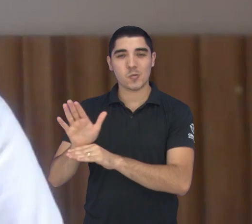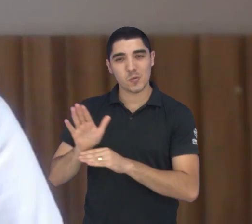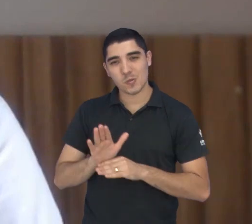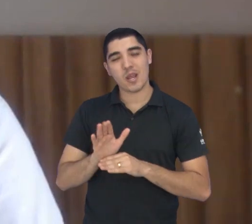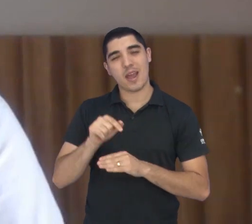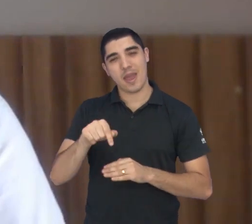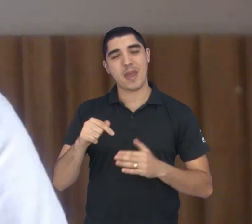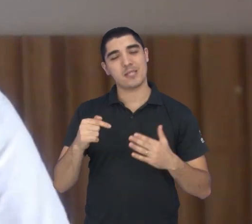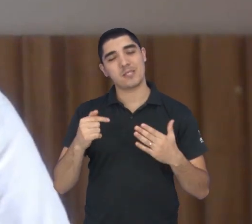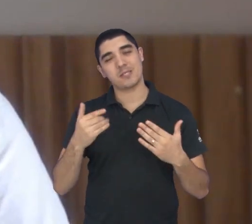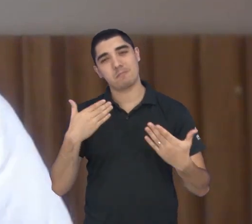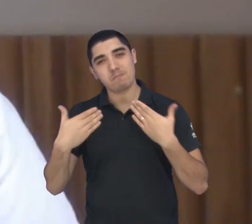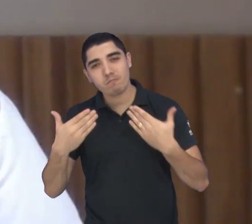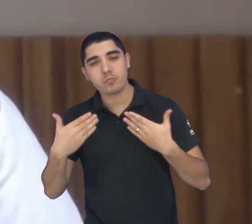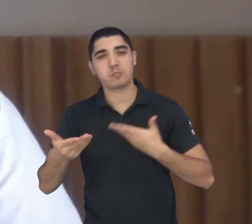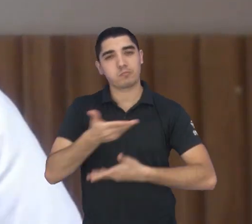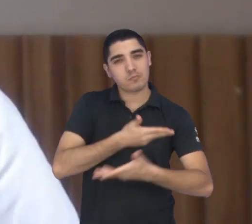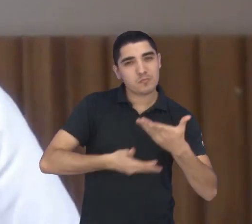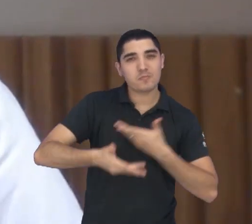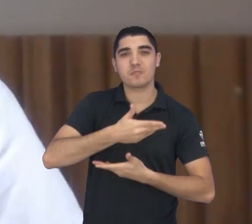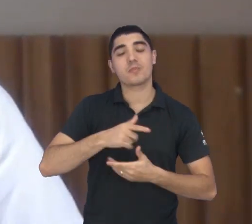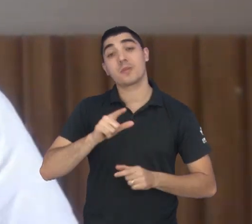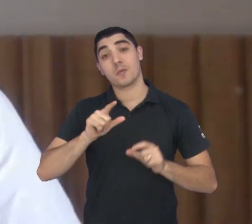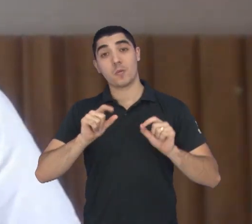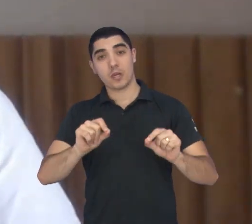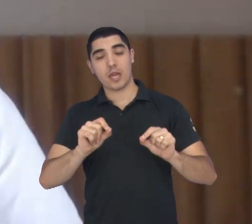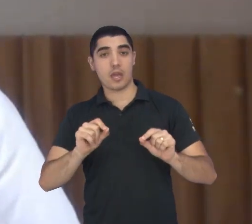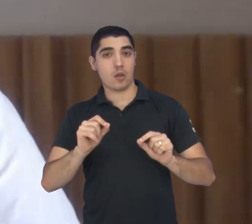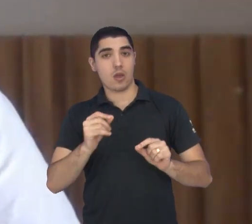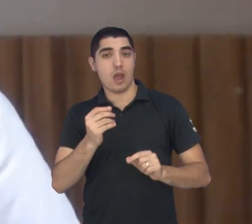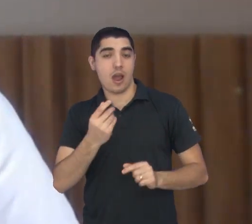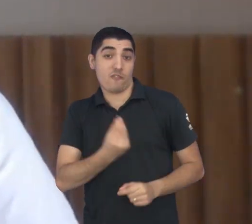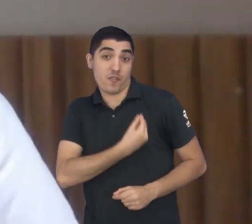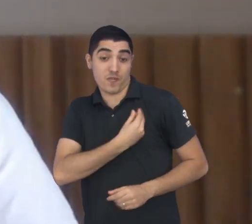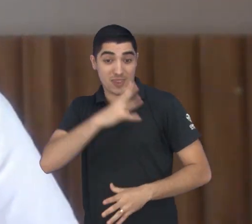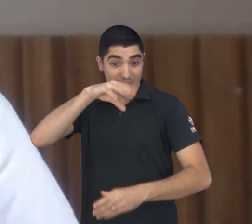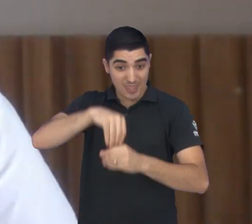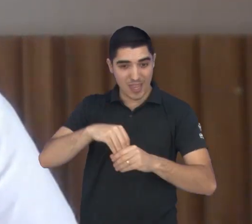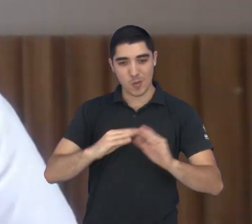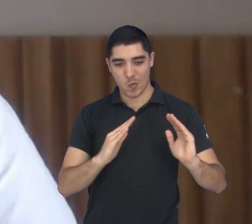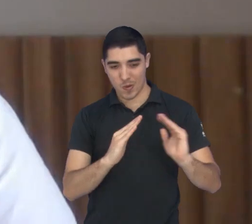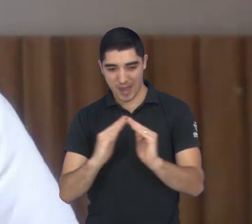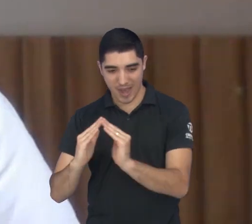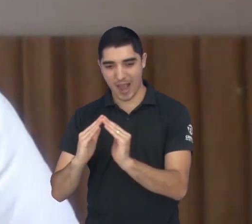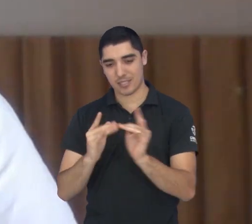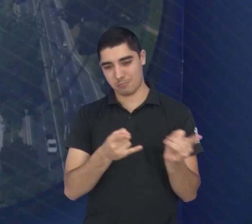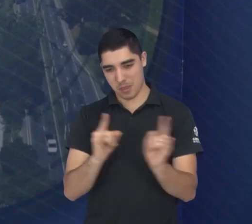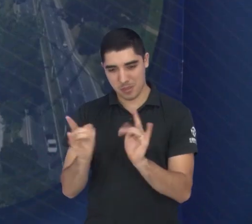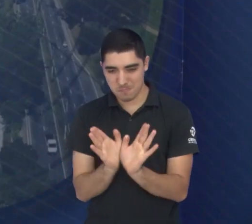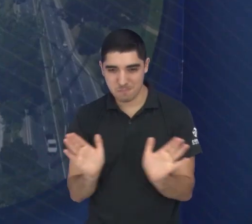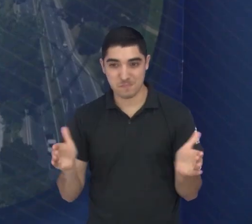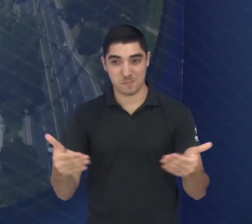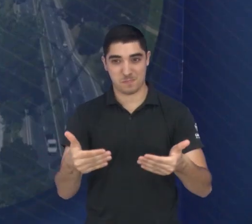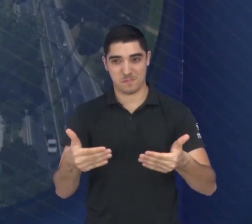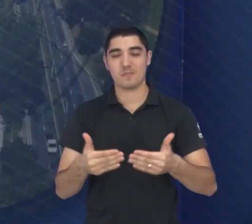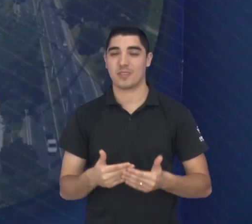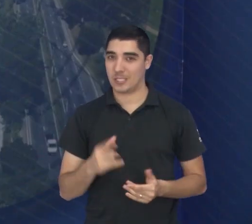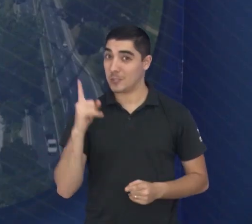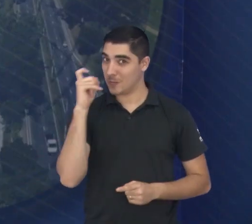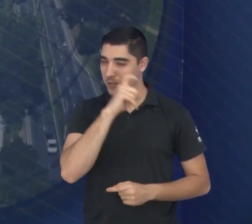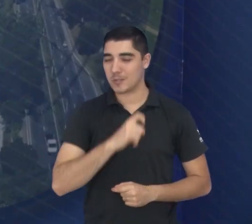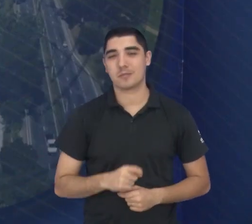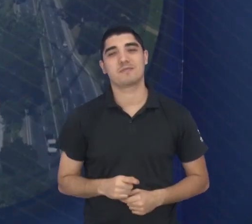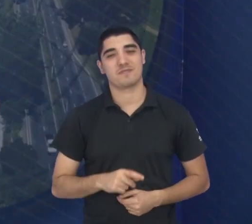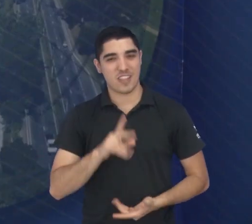um comunicado aí em relação a viver em condomínio, que realmente é uma dinâmica grande. É isso aí, sem